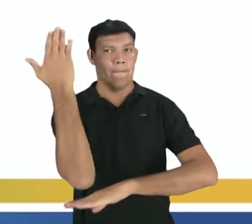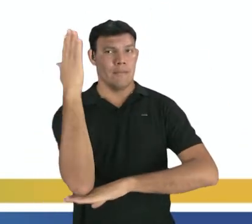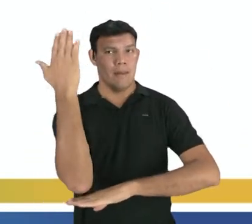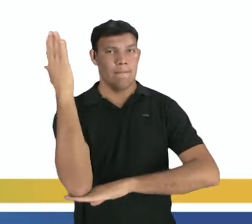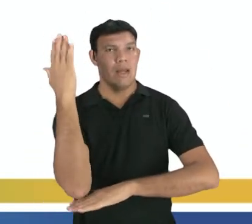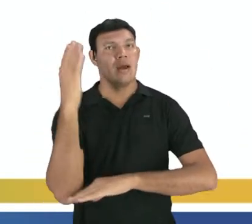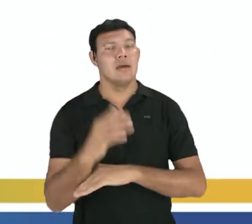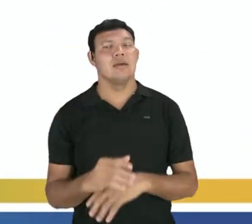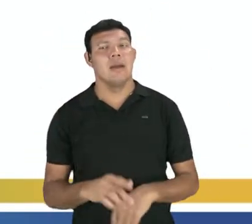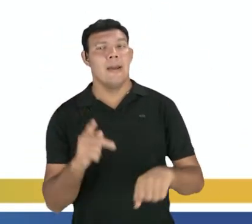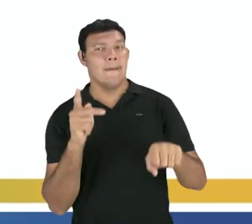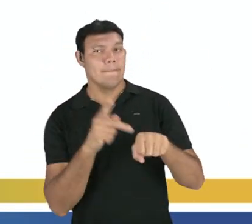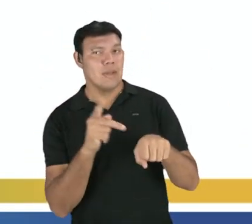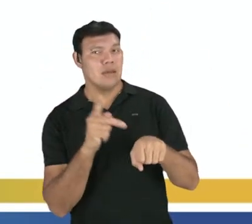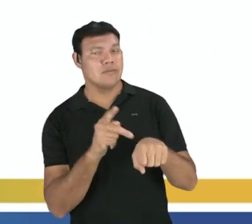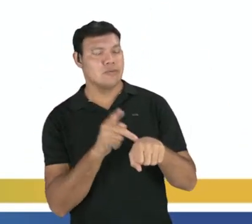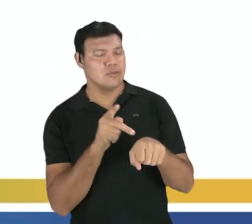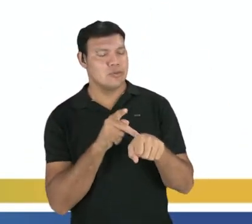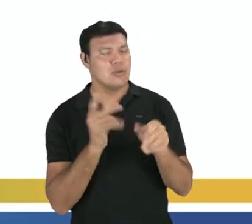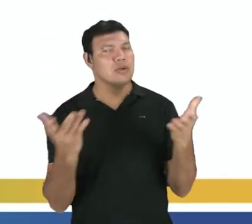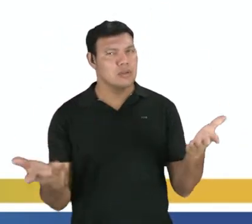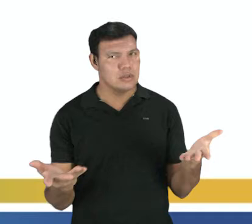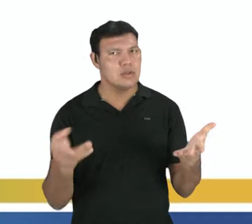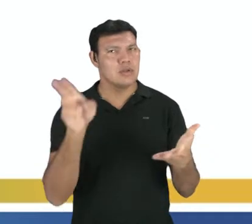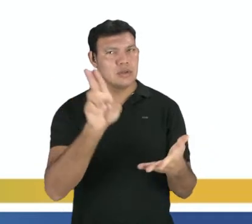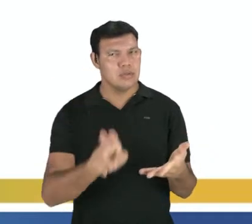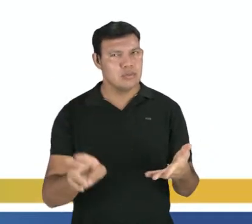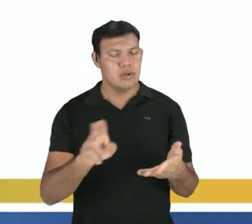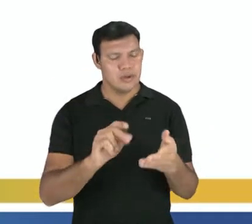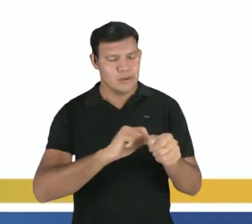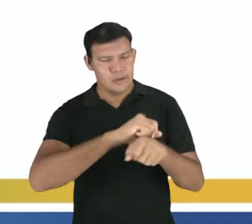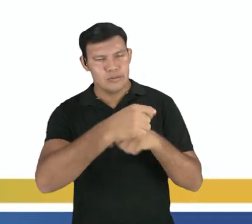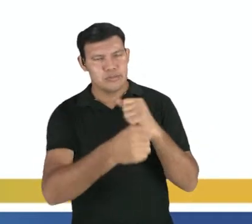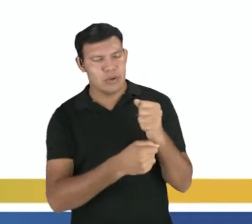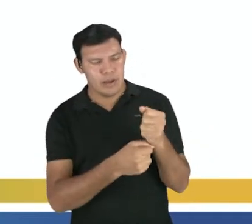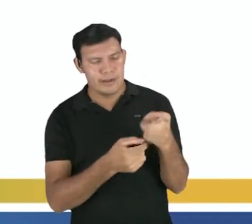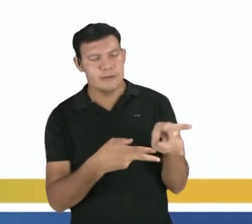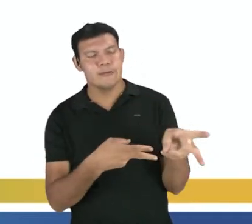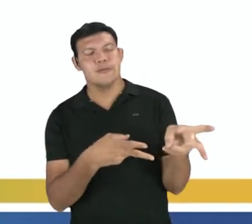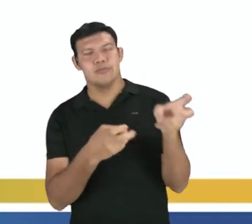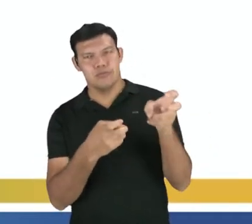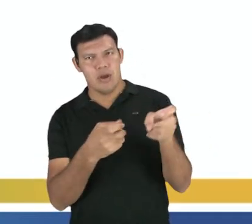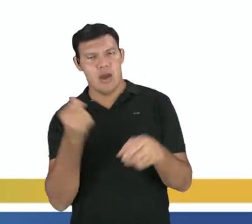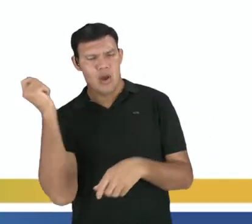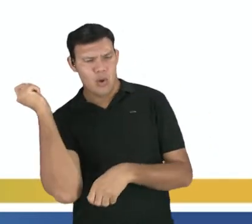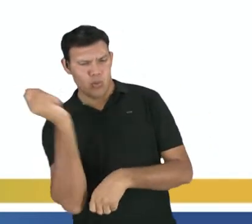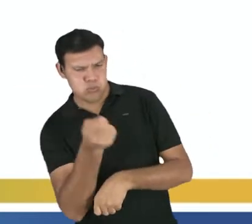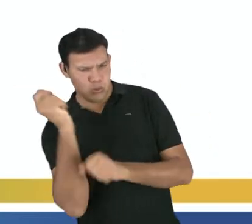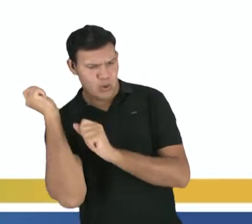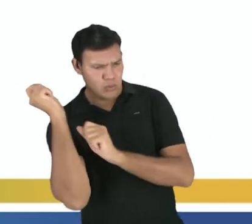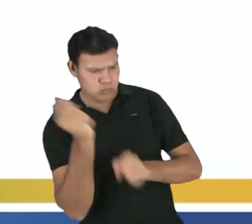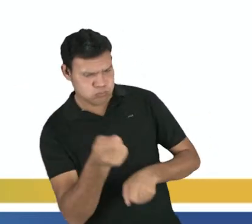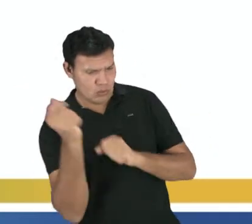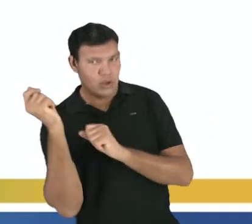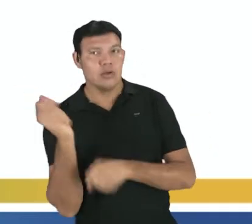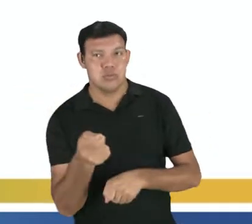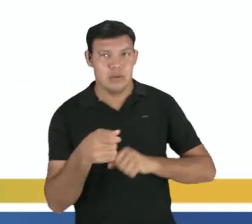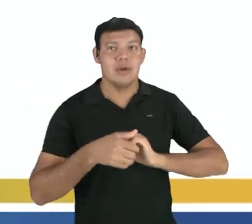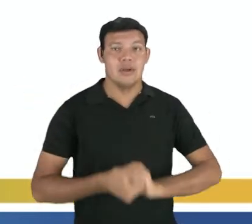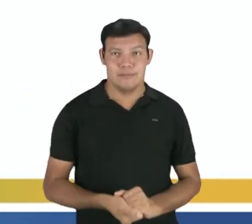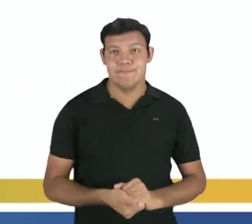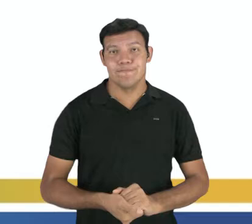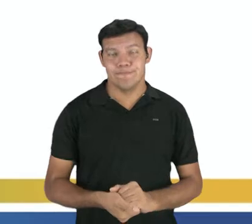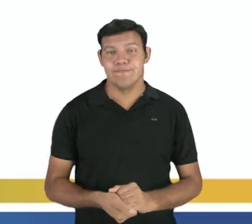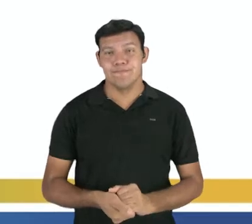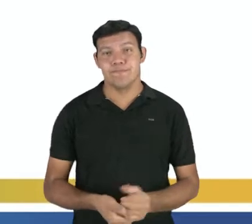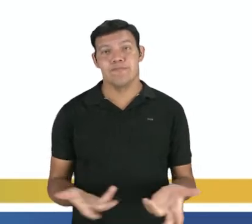e um pedaço de pedra afiado, né? Então ele começa a amarrar e ele percebe que ali ele tem um machado. Ele começa a juntar, ele percebe